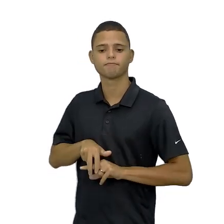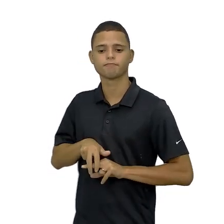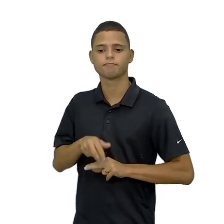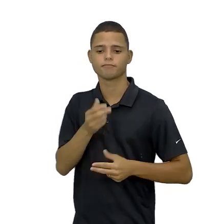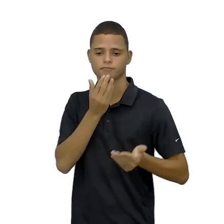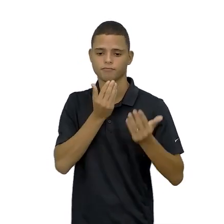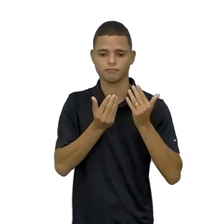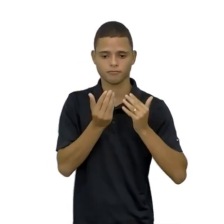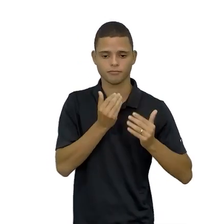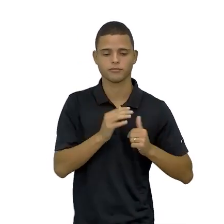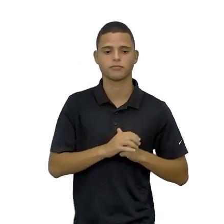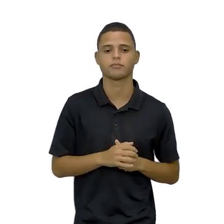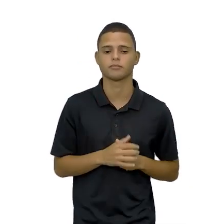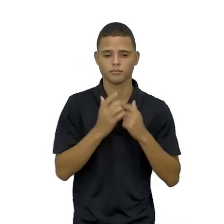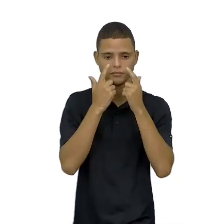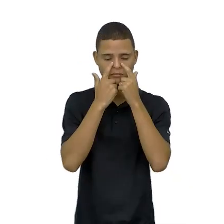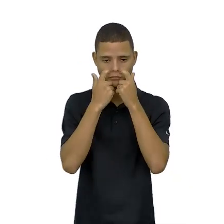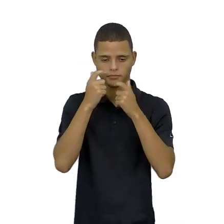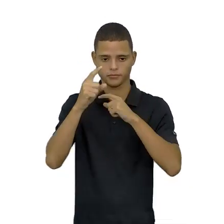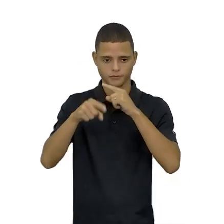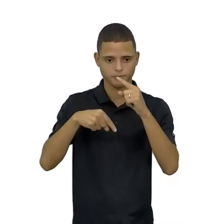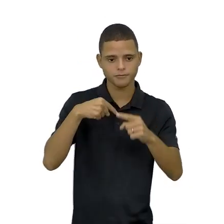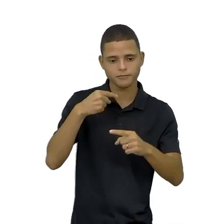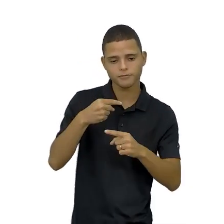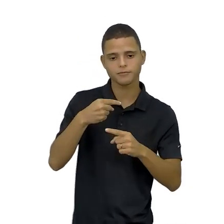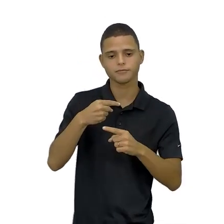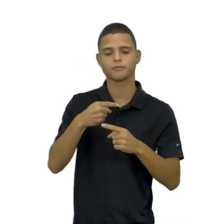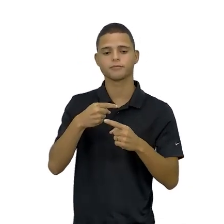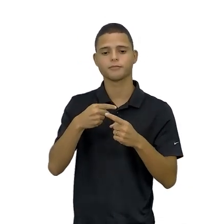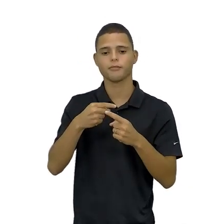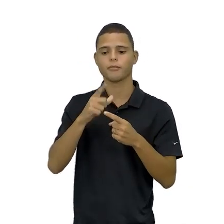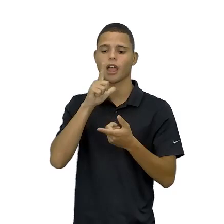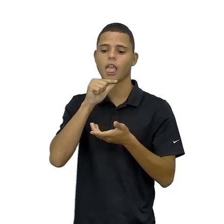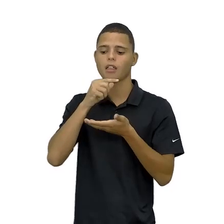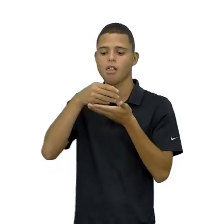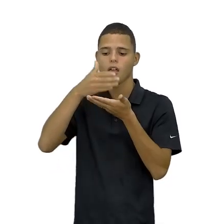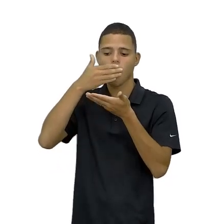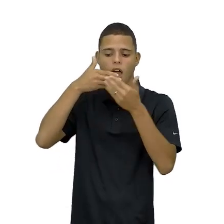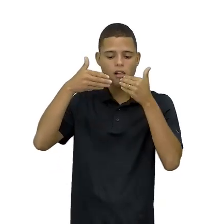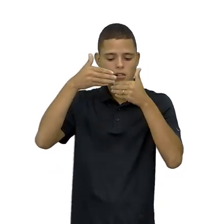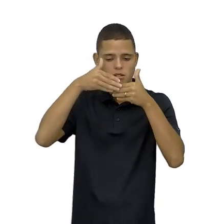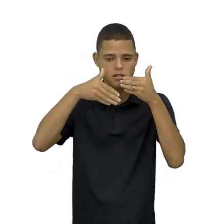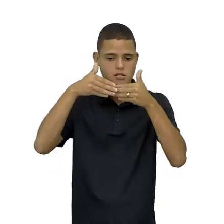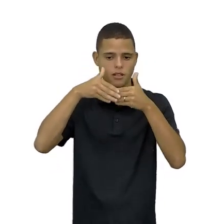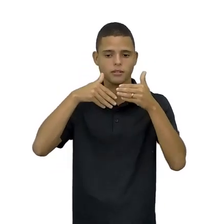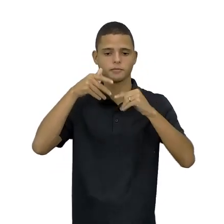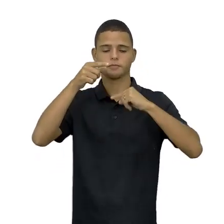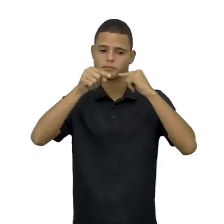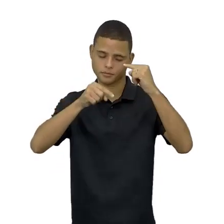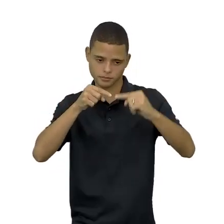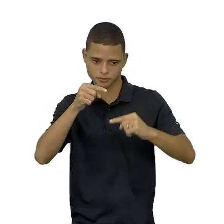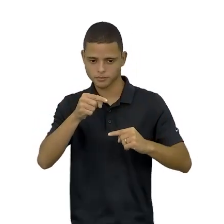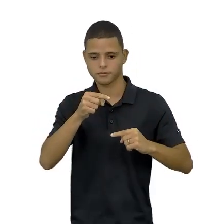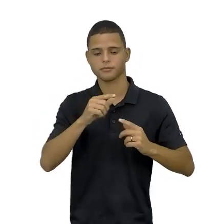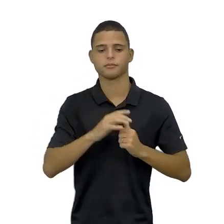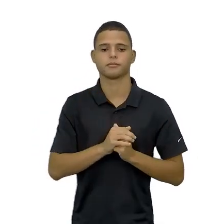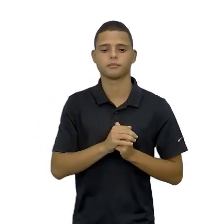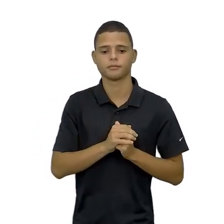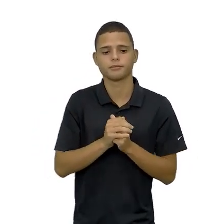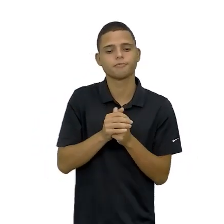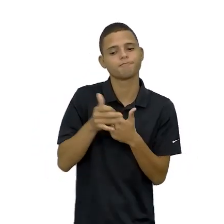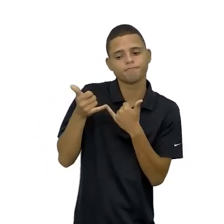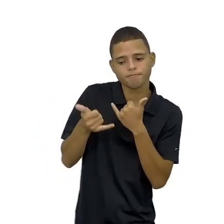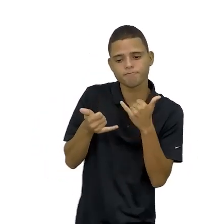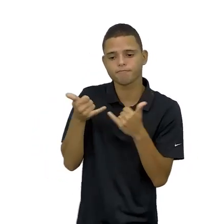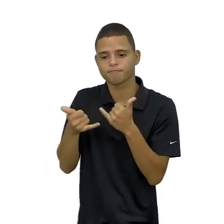almoçar. Depois de lavar as dentolas e dormir a sesta, saíram como recompensa para brincar